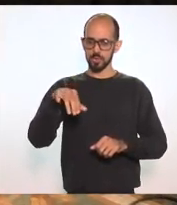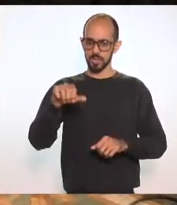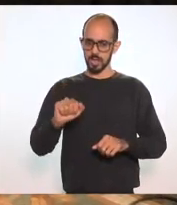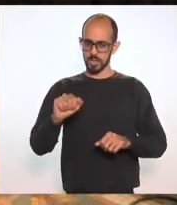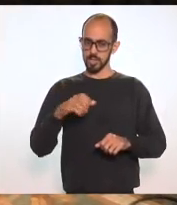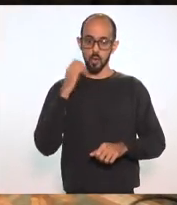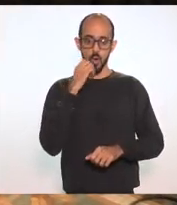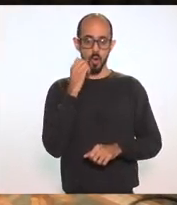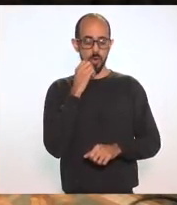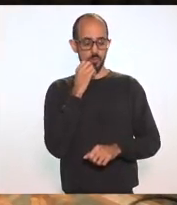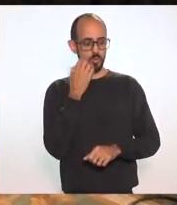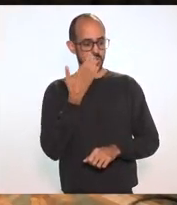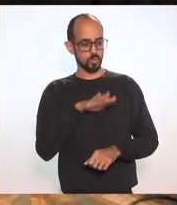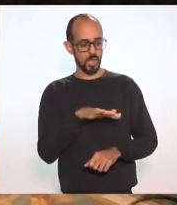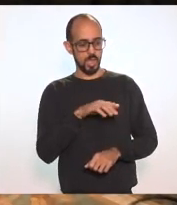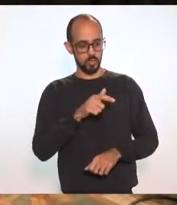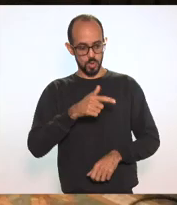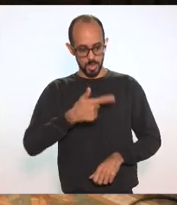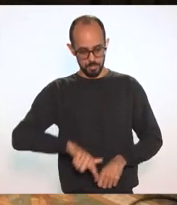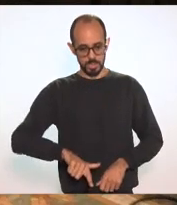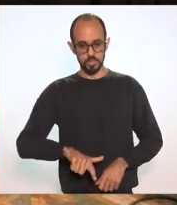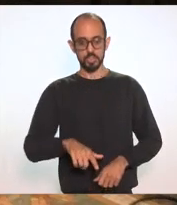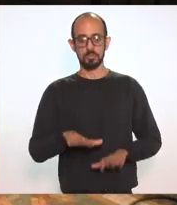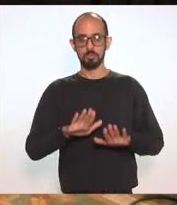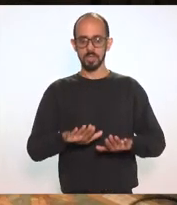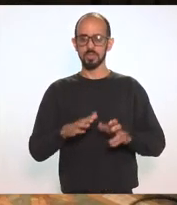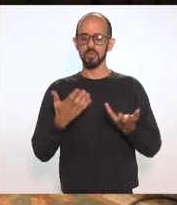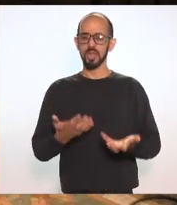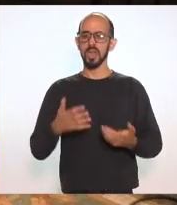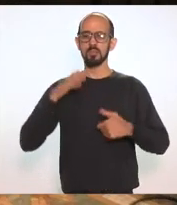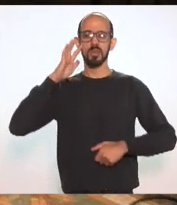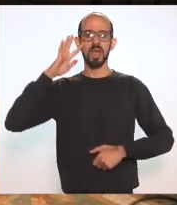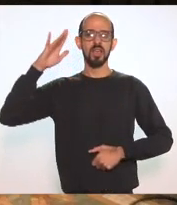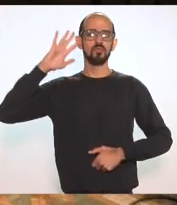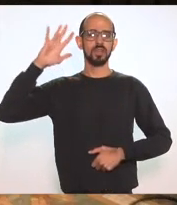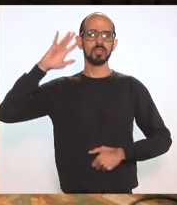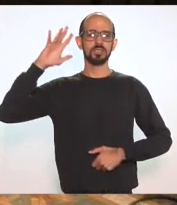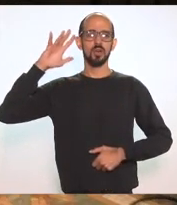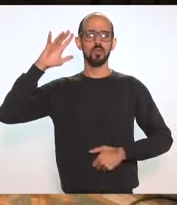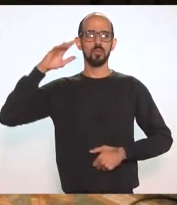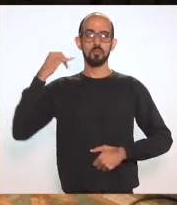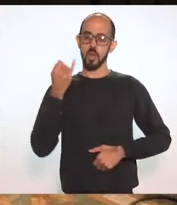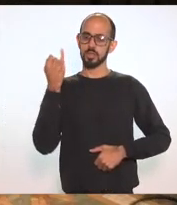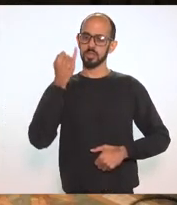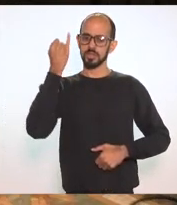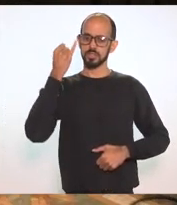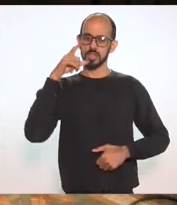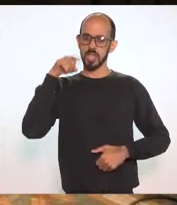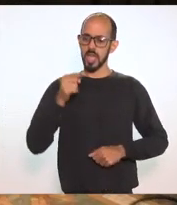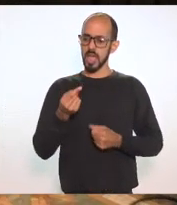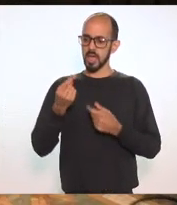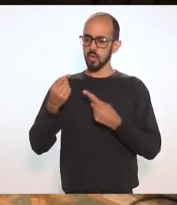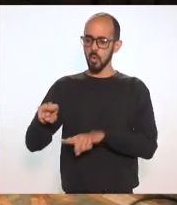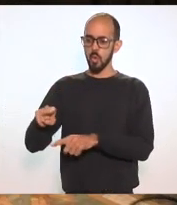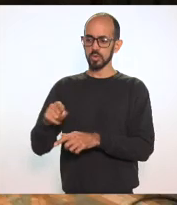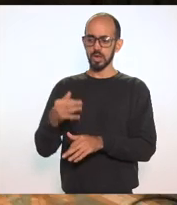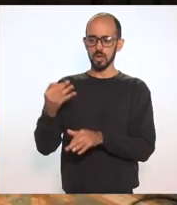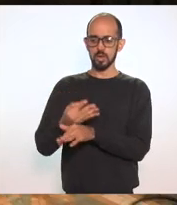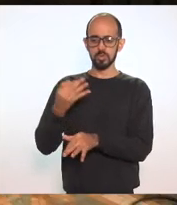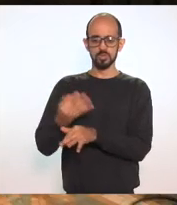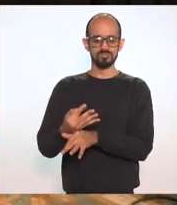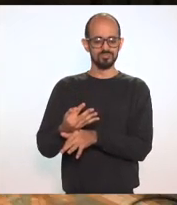obviamente, me repetir, mas queria trazer aqui uma reflexão fundamental, que é do combate à intolerância religiosa, não apenas na